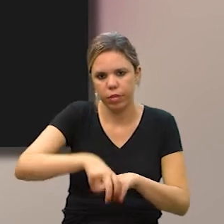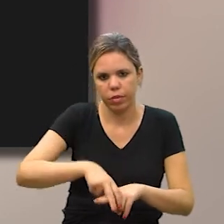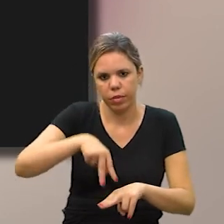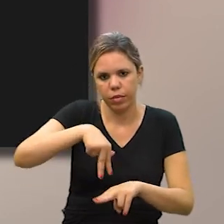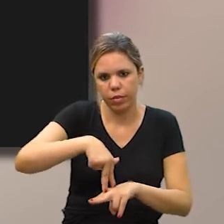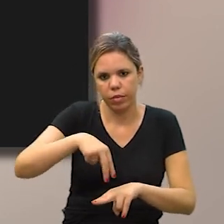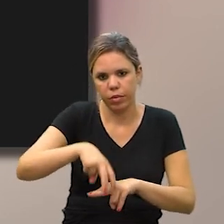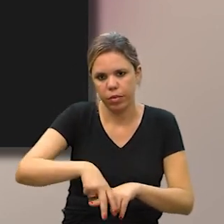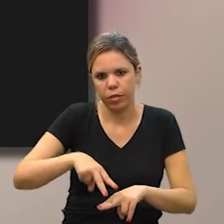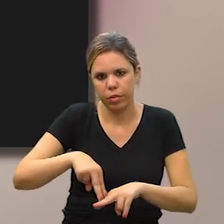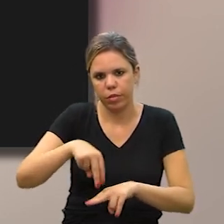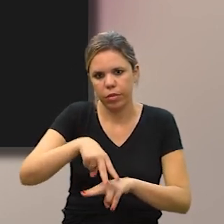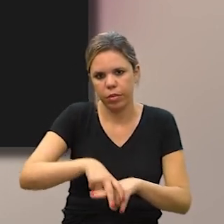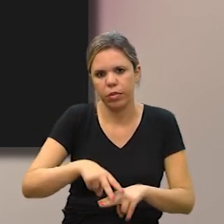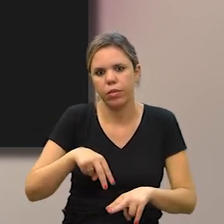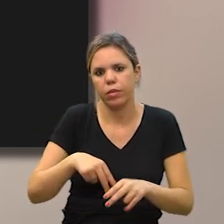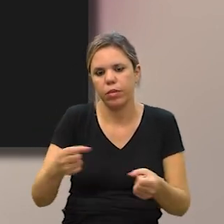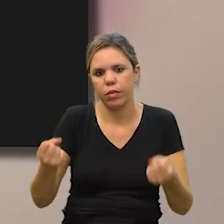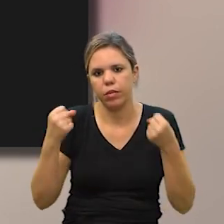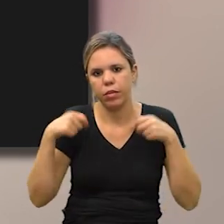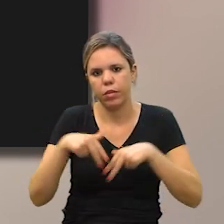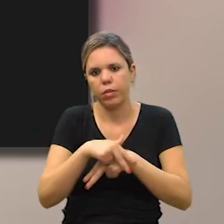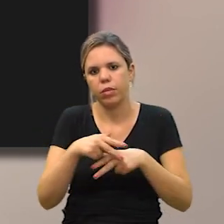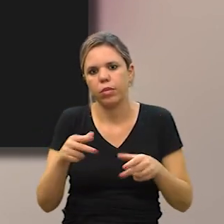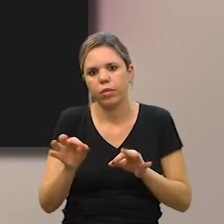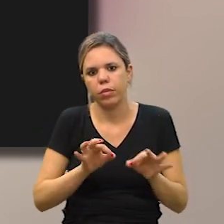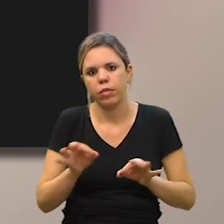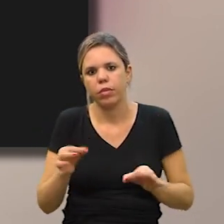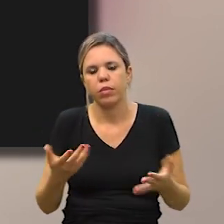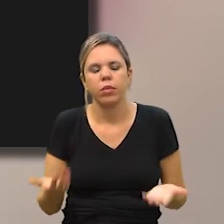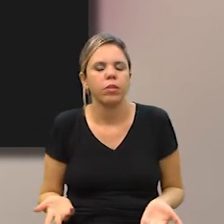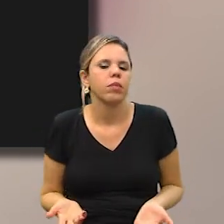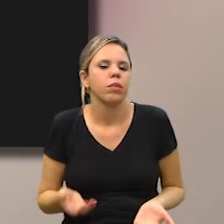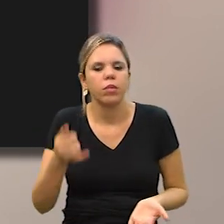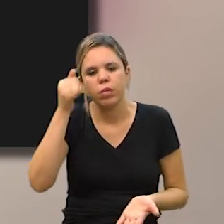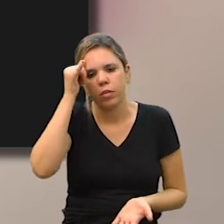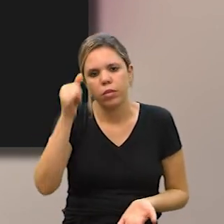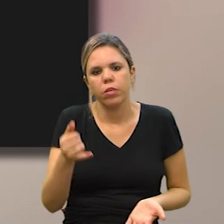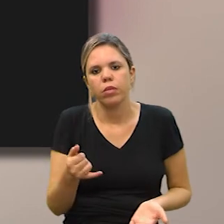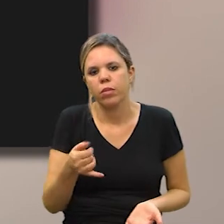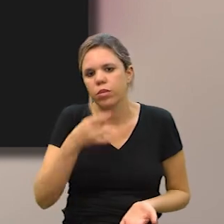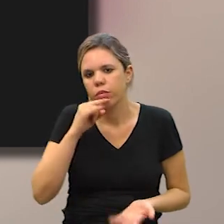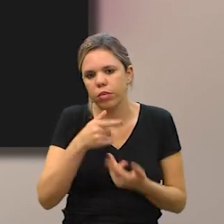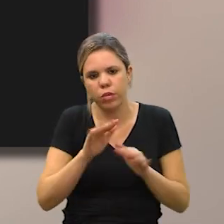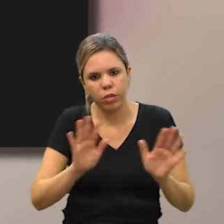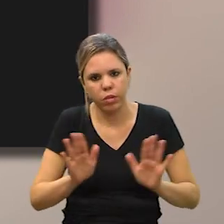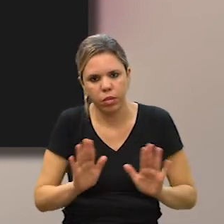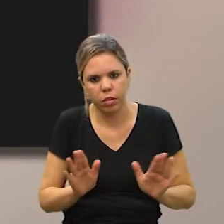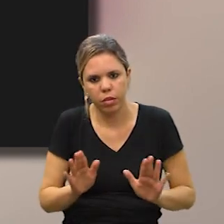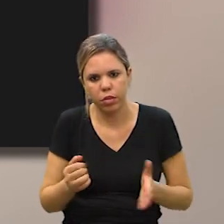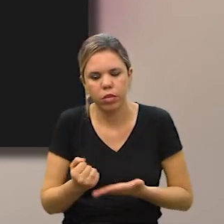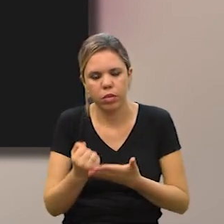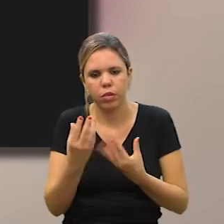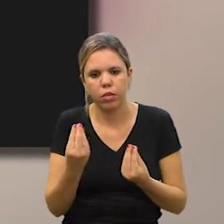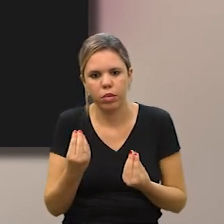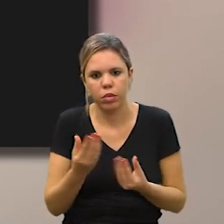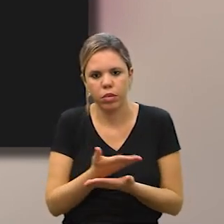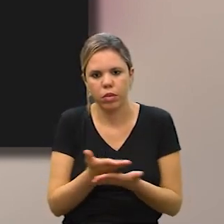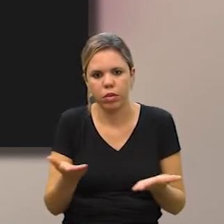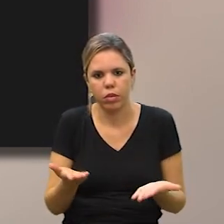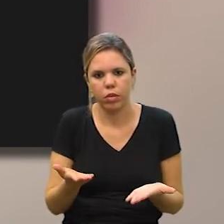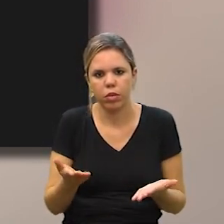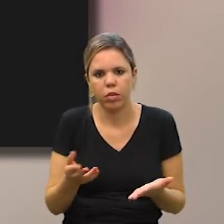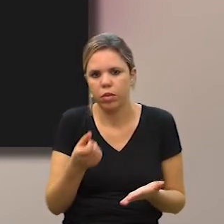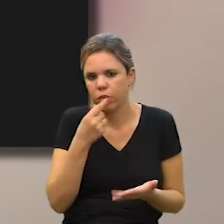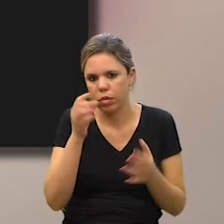tentar ir de um lugar para o outro fazer uma atividade física regular evitar o excesso de álcool isso vai ajudar muito